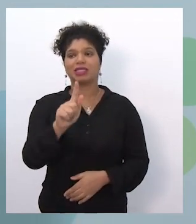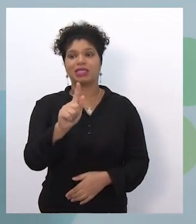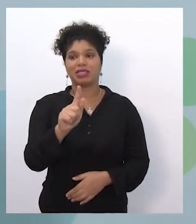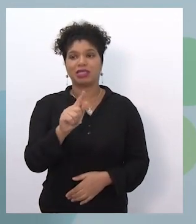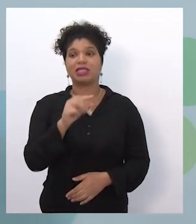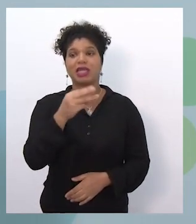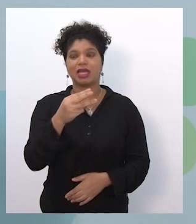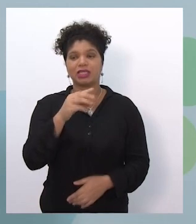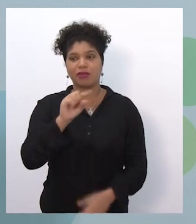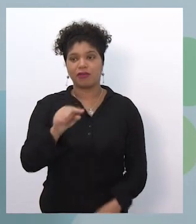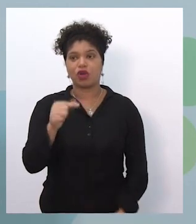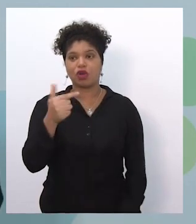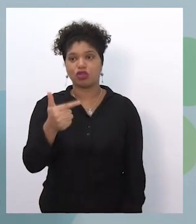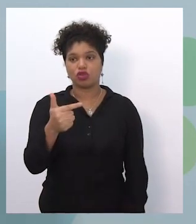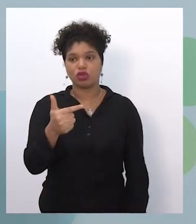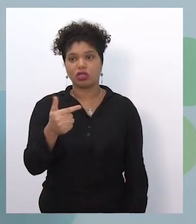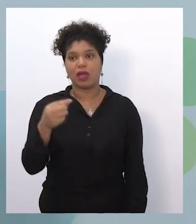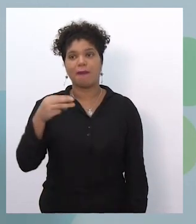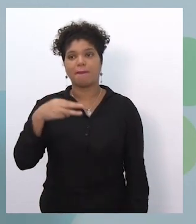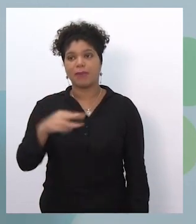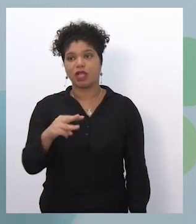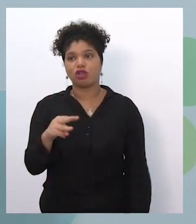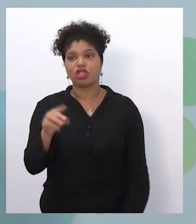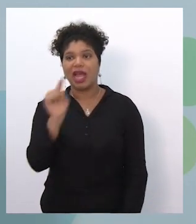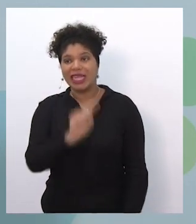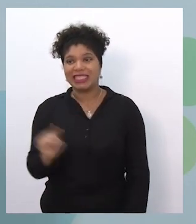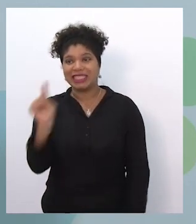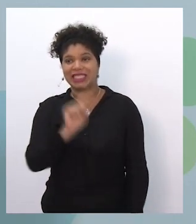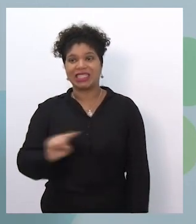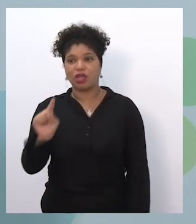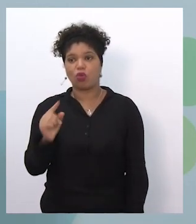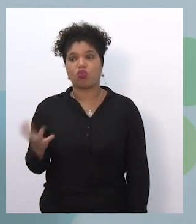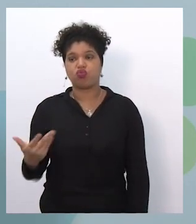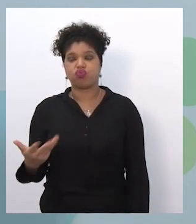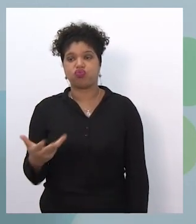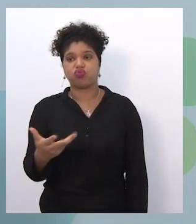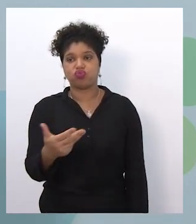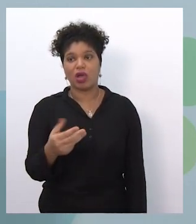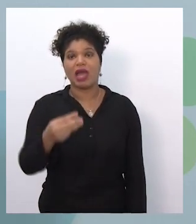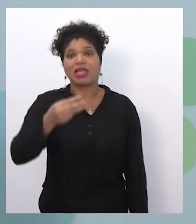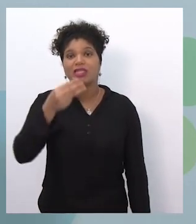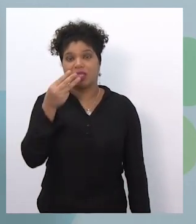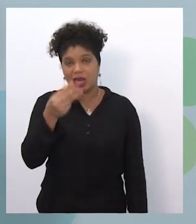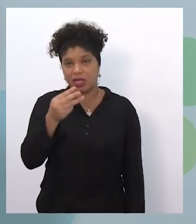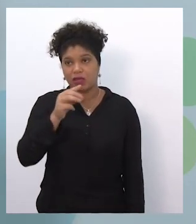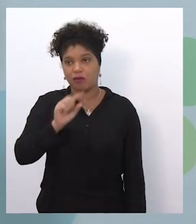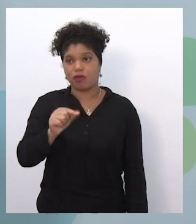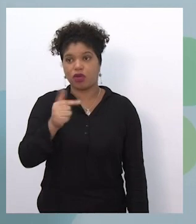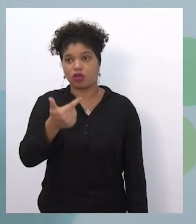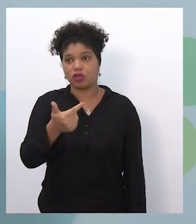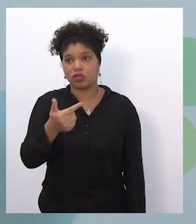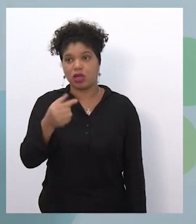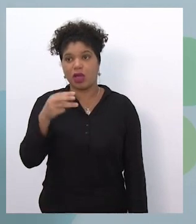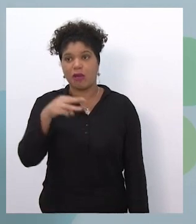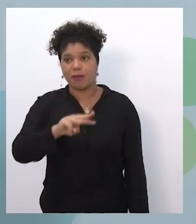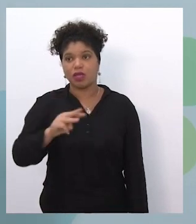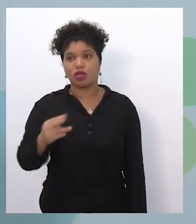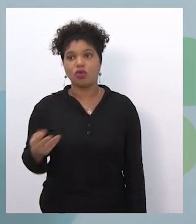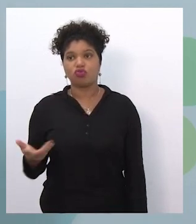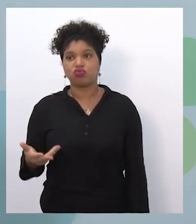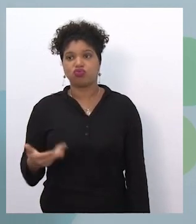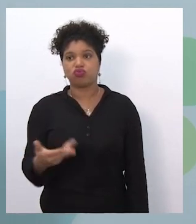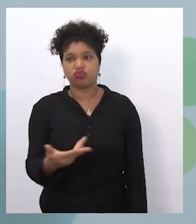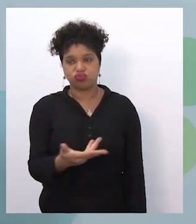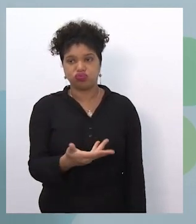3,2 bilhões de ciclos por segundo. 3,2 bilhões, Felipe? Isso. É muita coisa? É